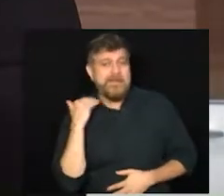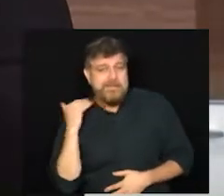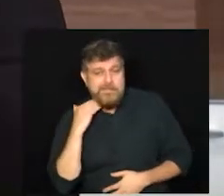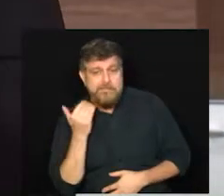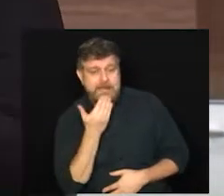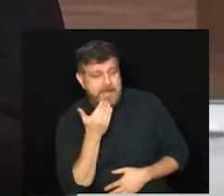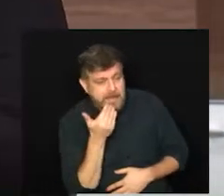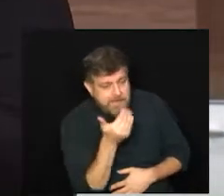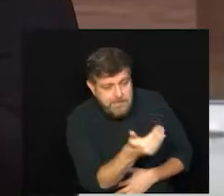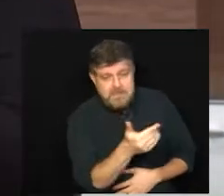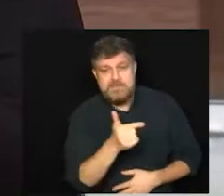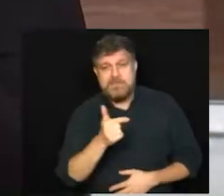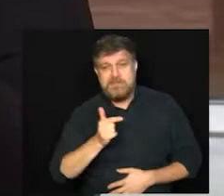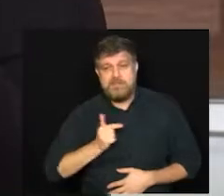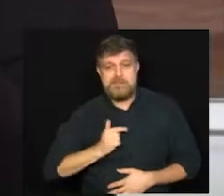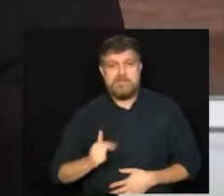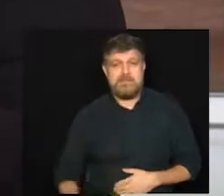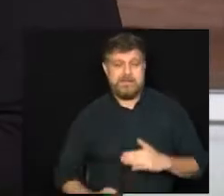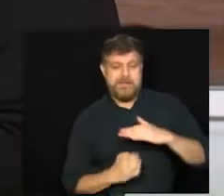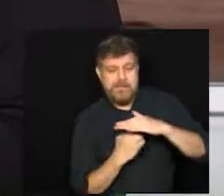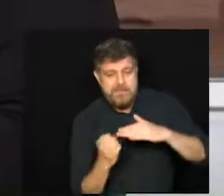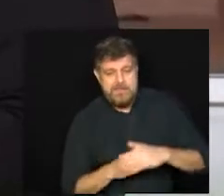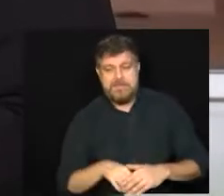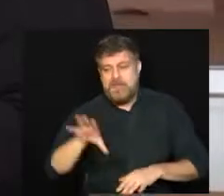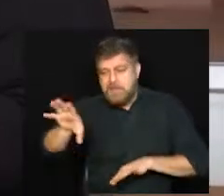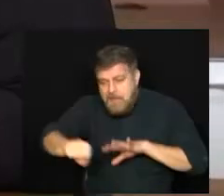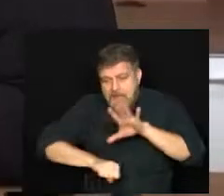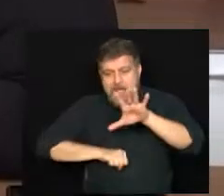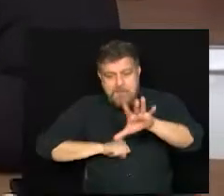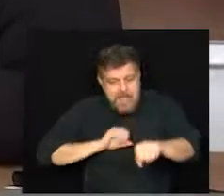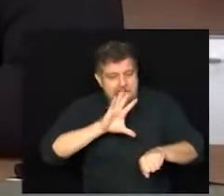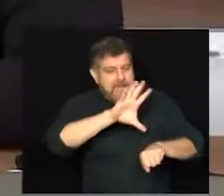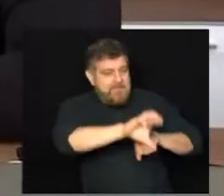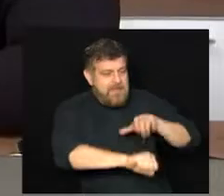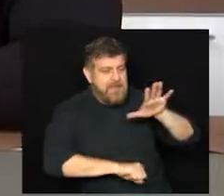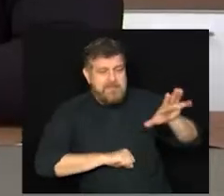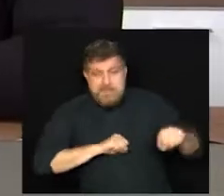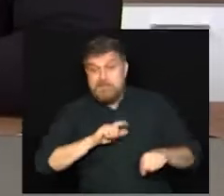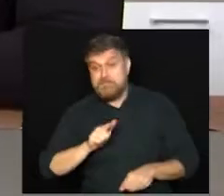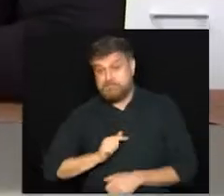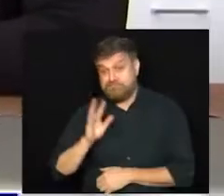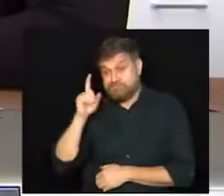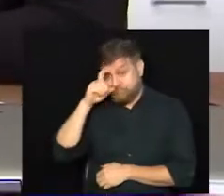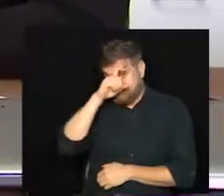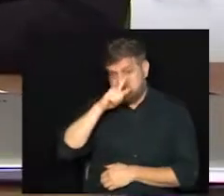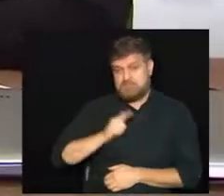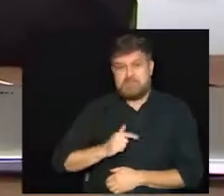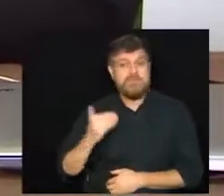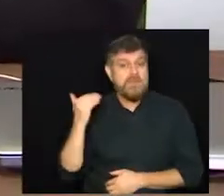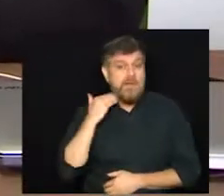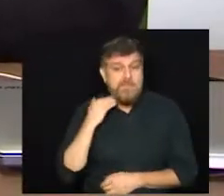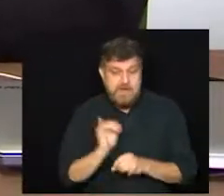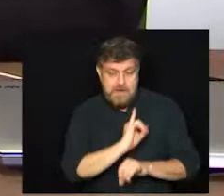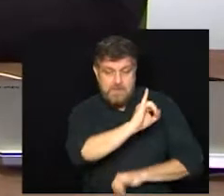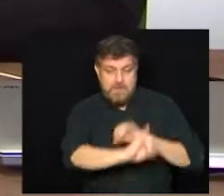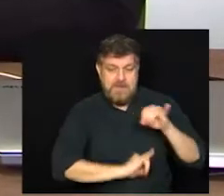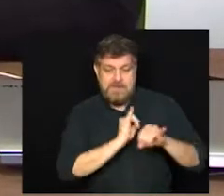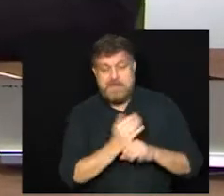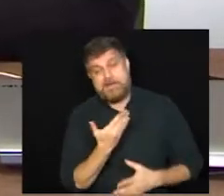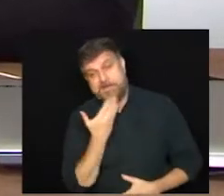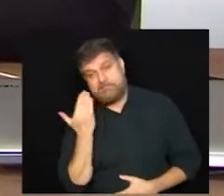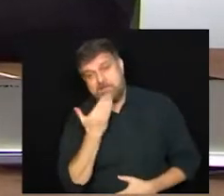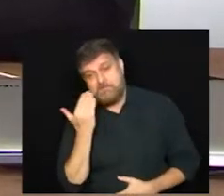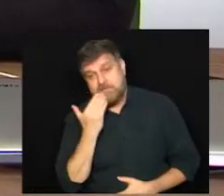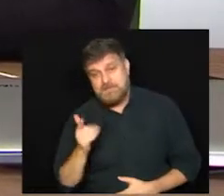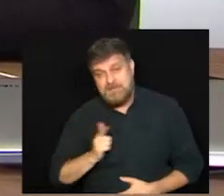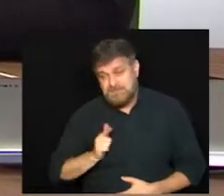o banco, o legal do banco. Para a empresa, exatamente, às vezes. O banco, por exemplo, a gente pega online, então é uma facilidade, né? Mas